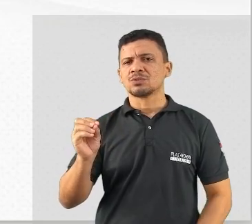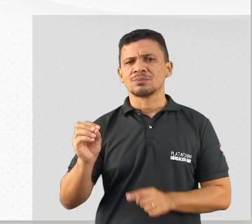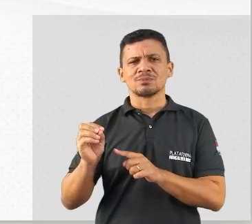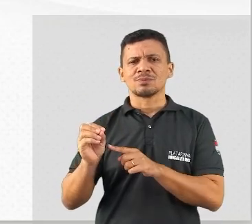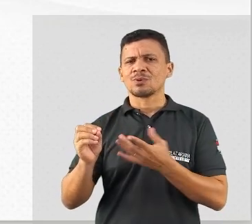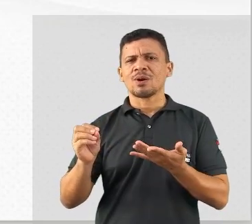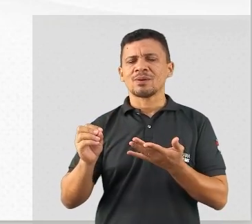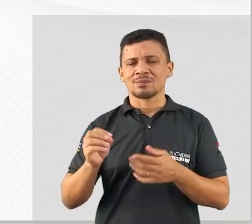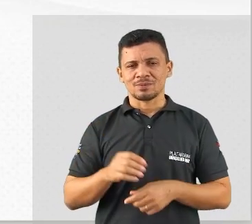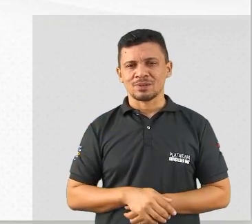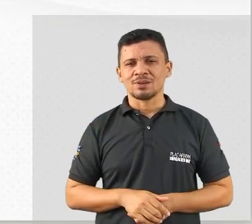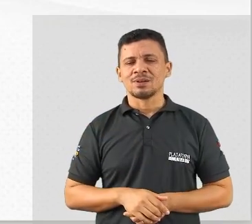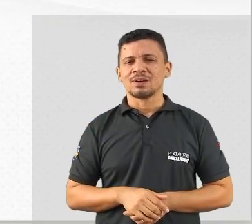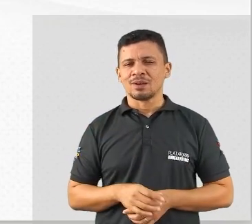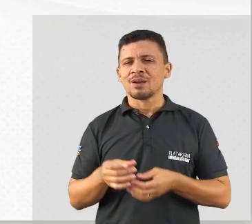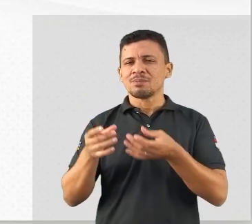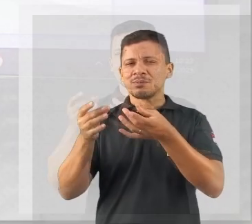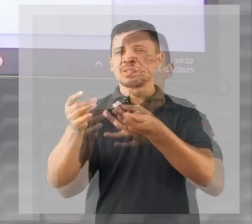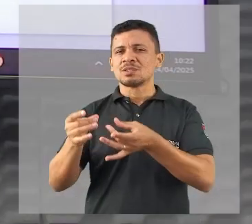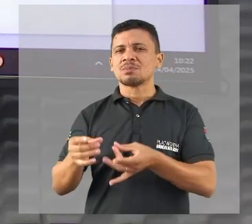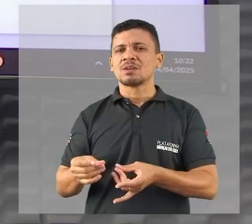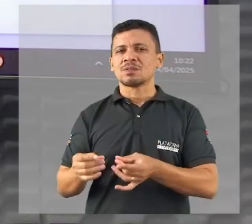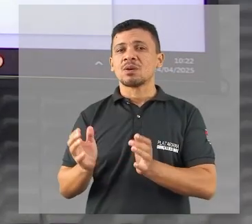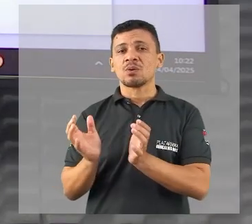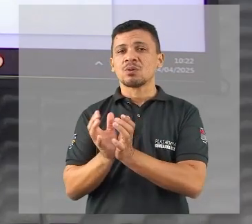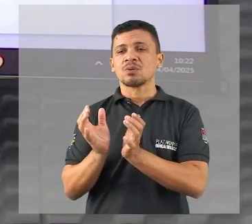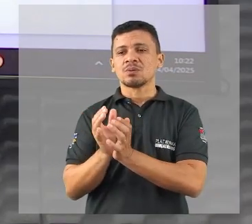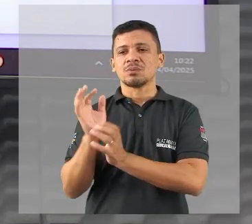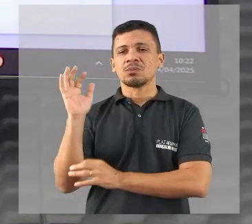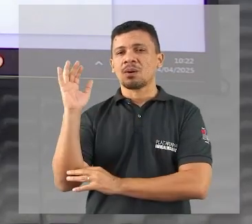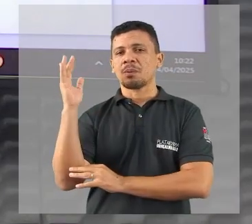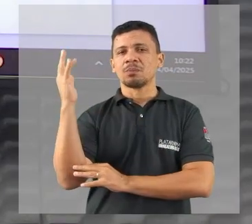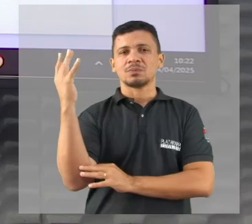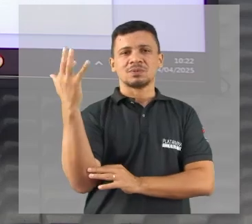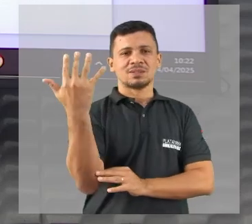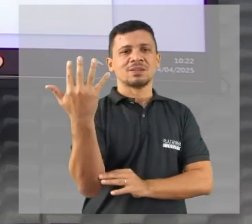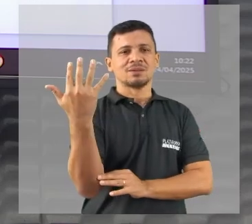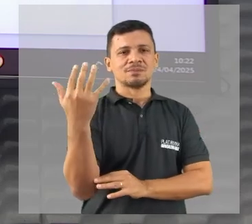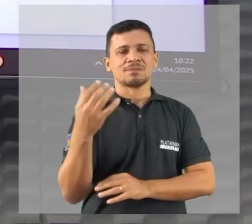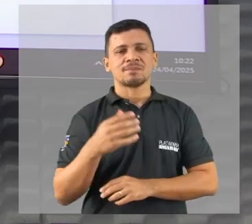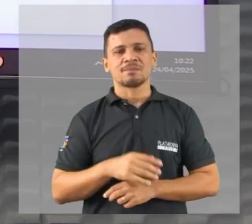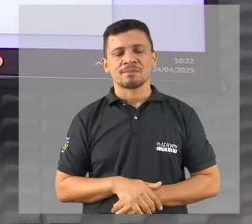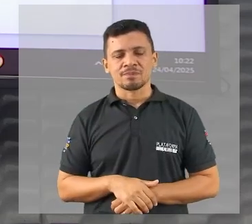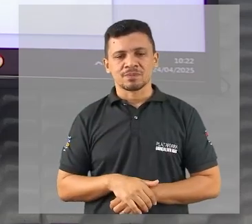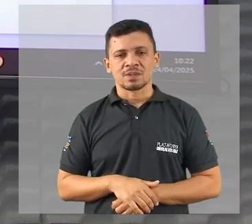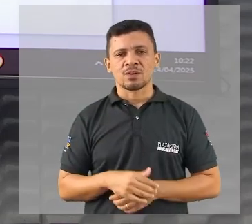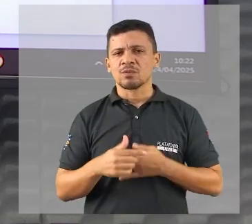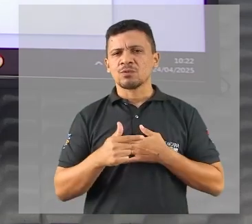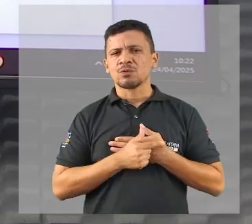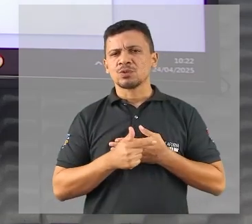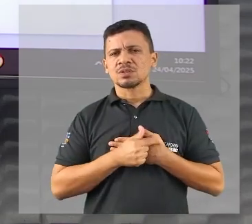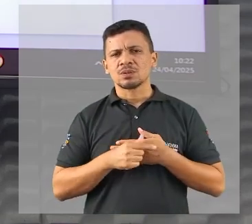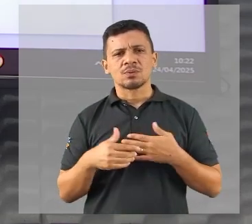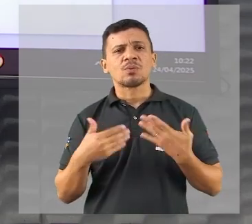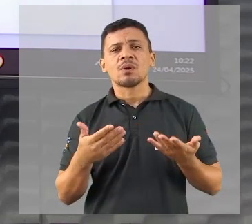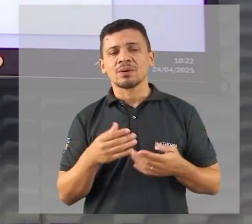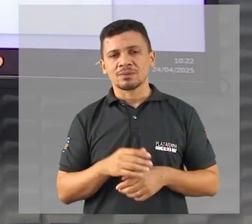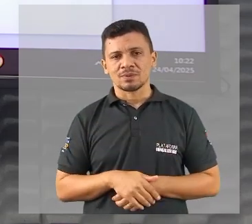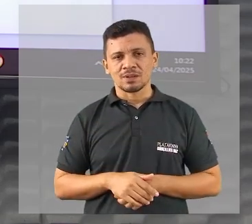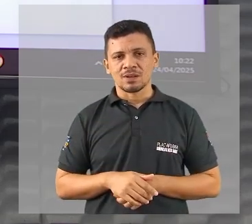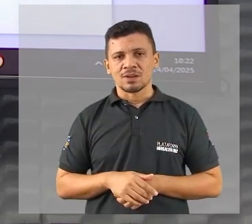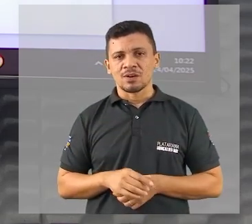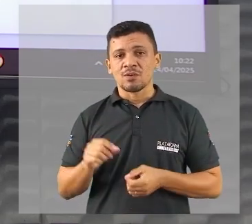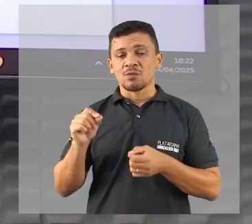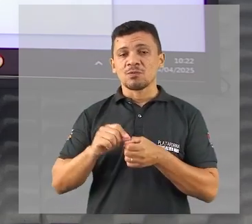é uma organela muito específica do reino Plantae, do reino das plantas, né? Qual é a função dele? Realizar